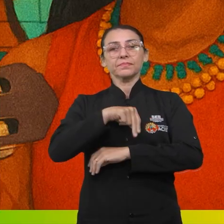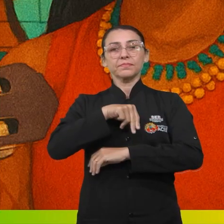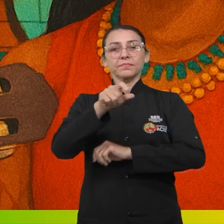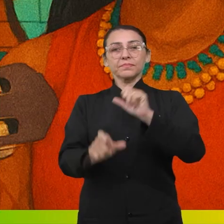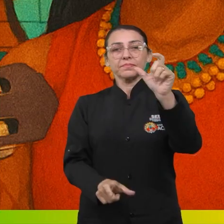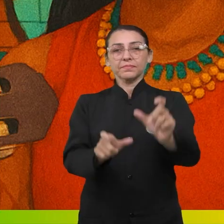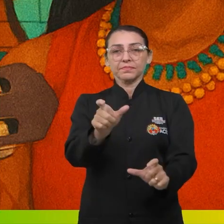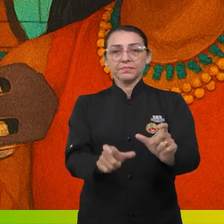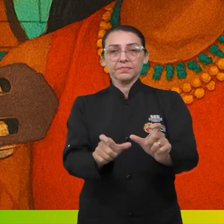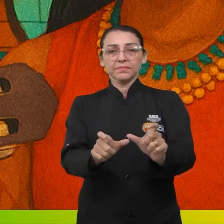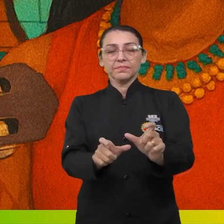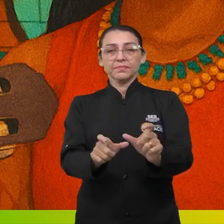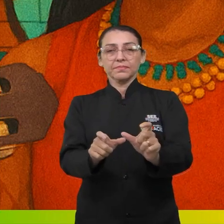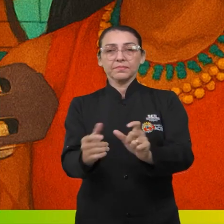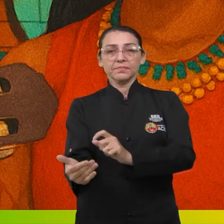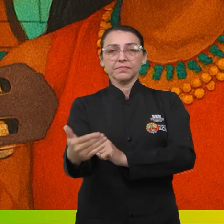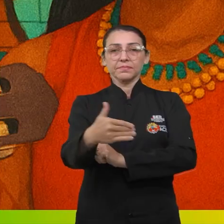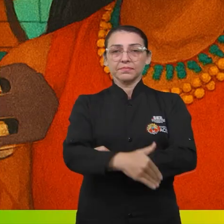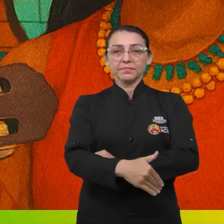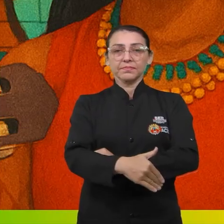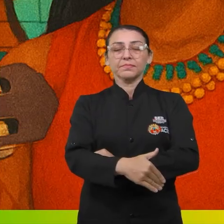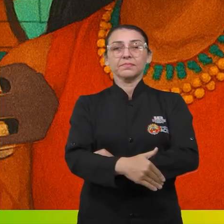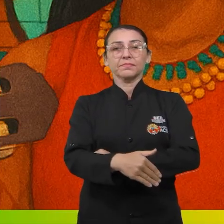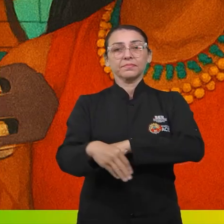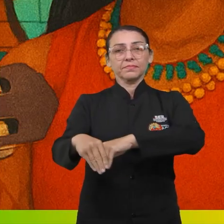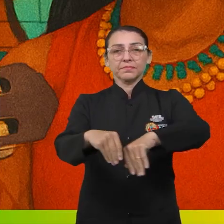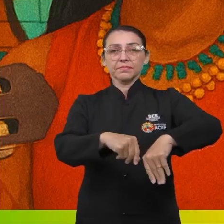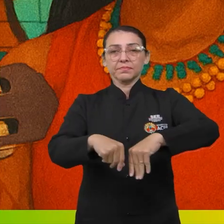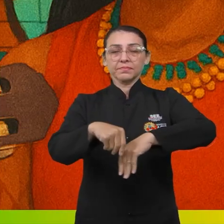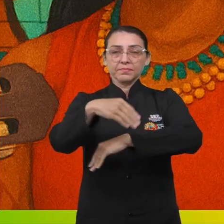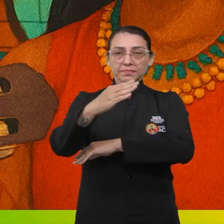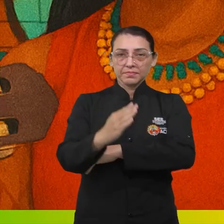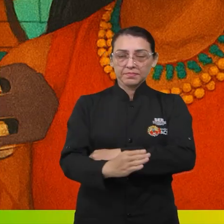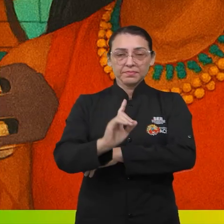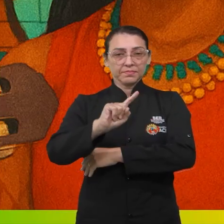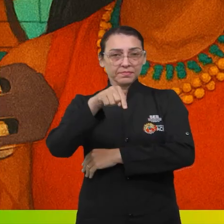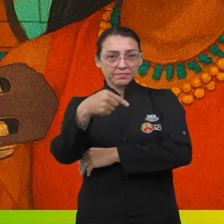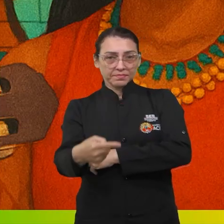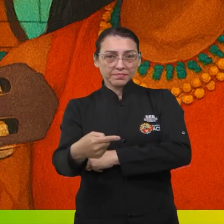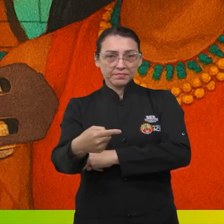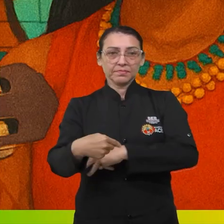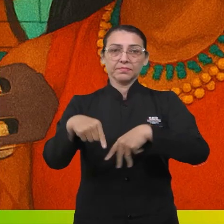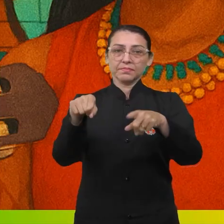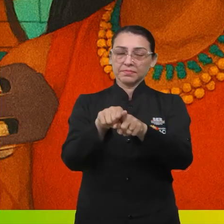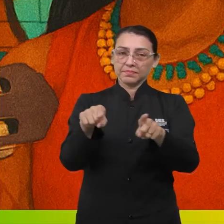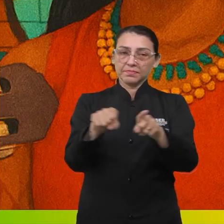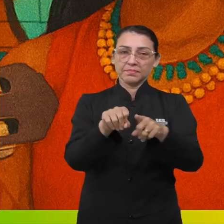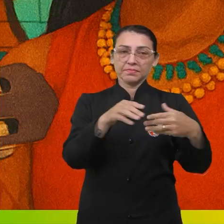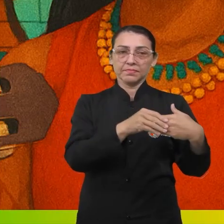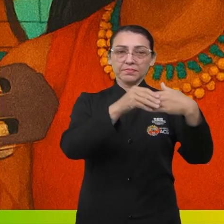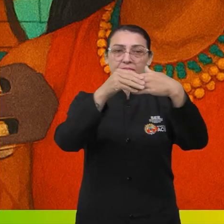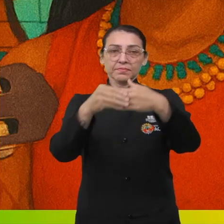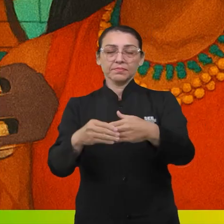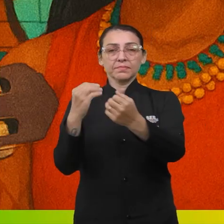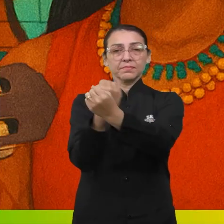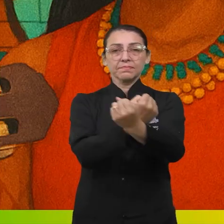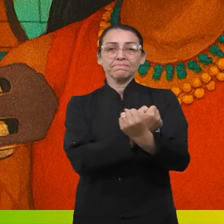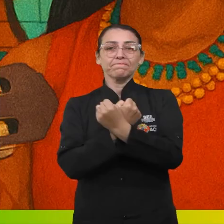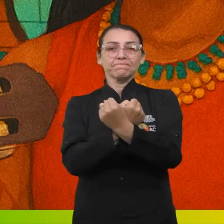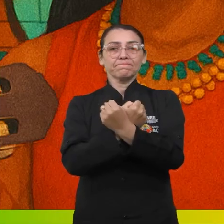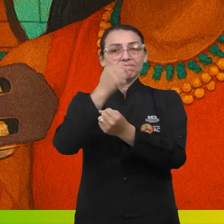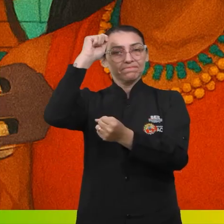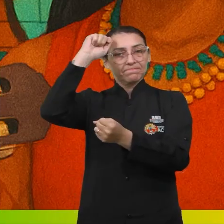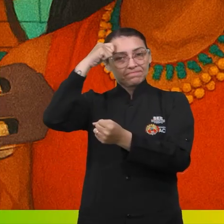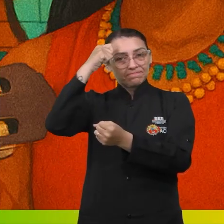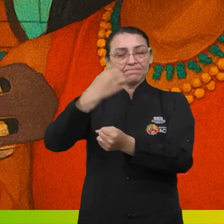que veio aí para as terras brasileiras. Depois também trouxeram a escravidão e